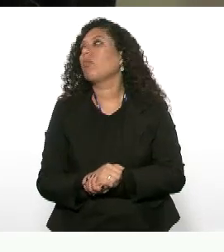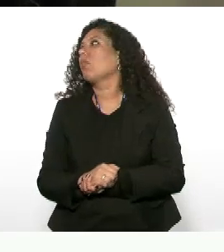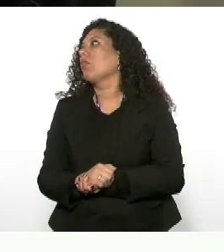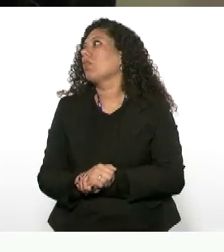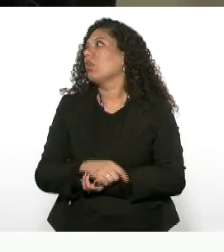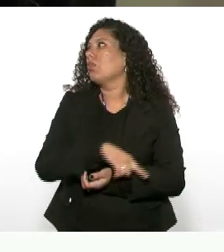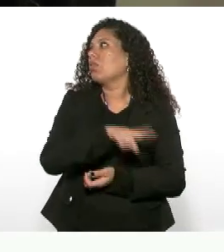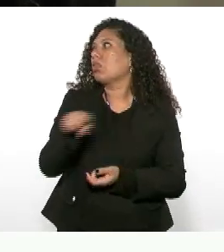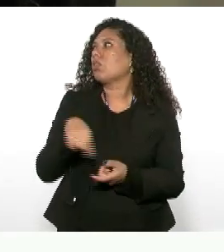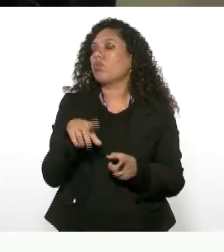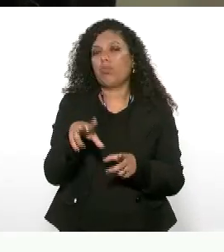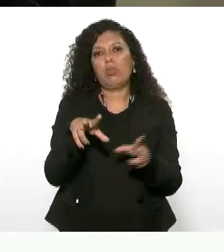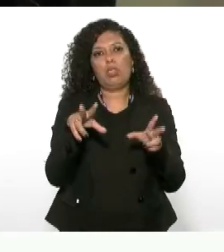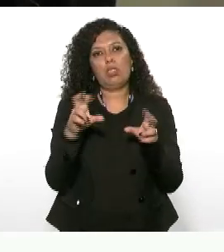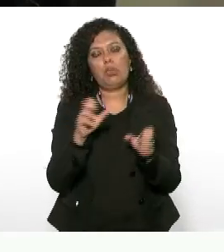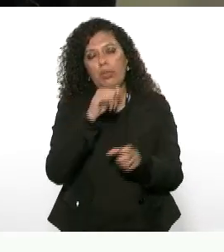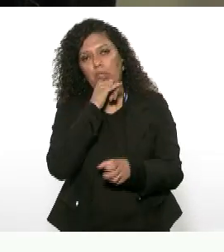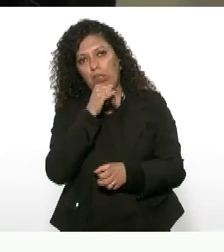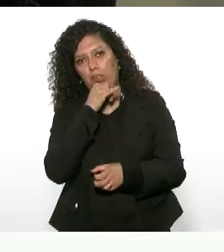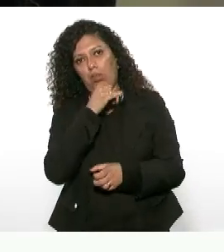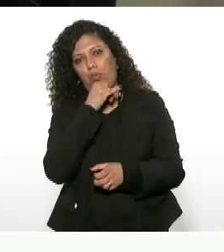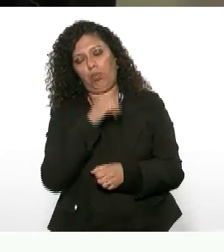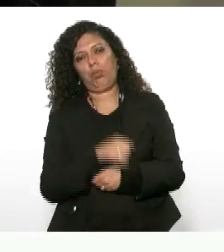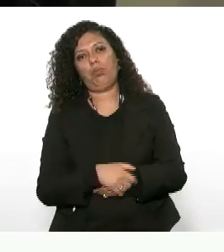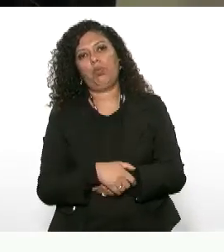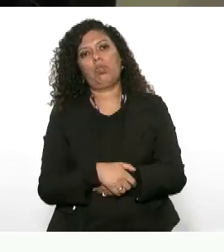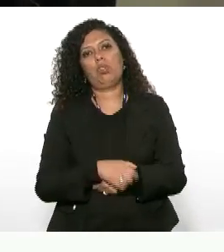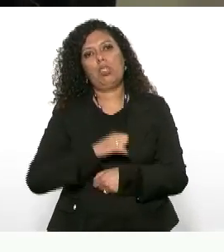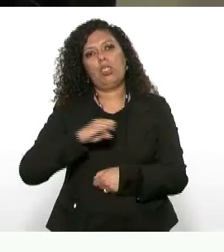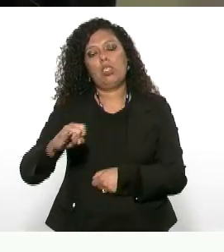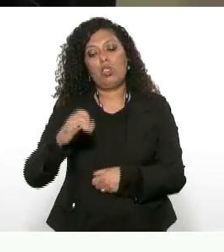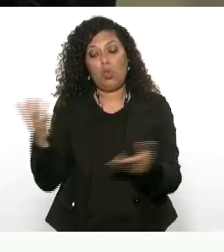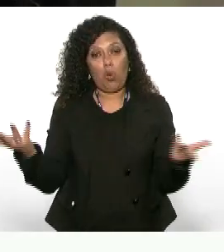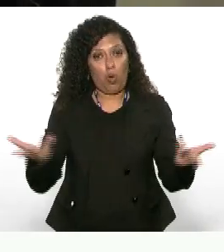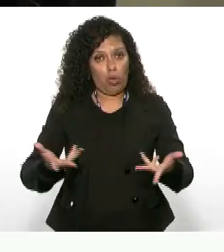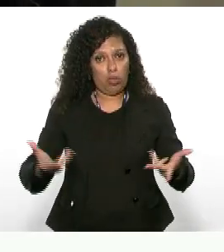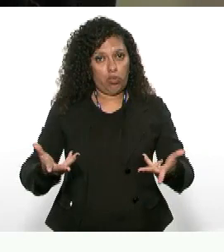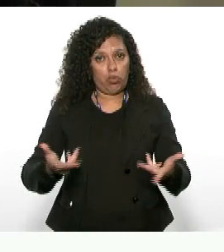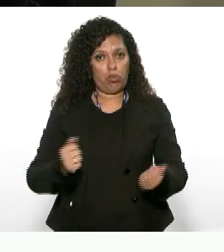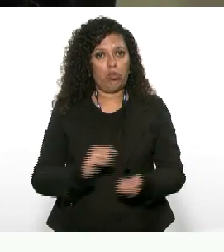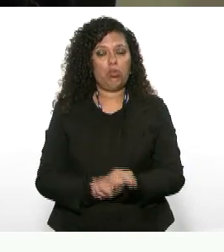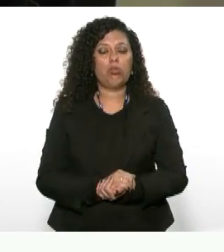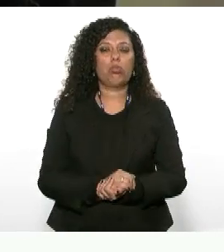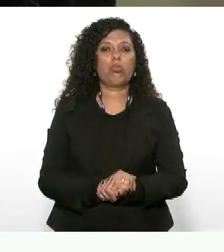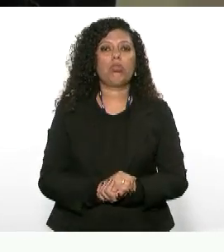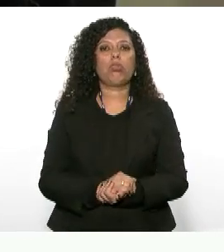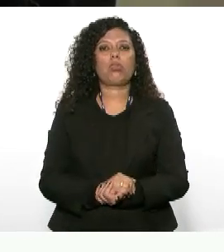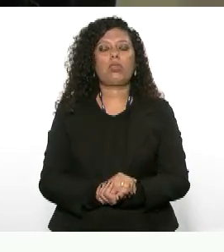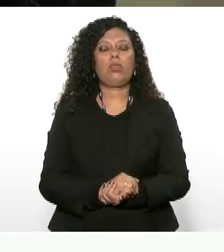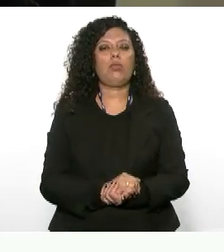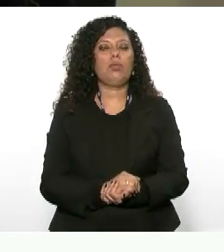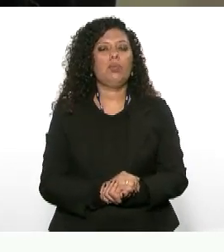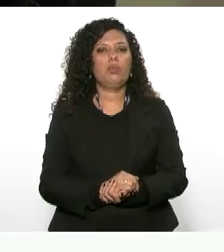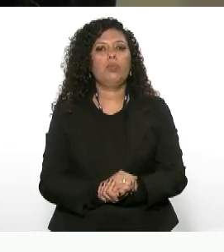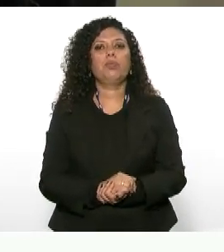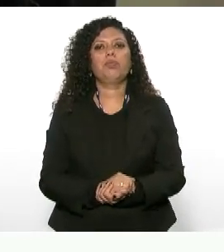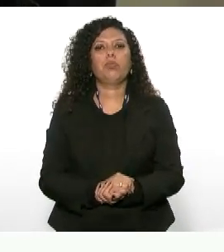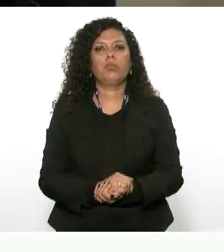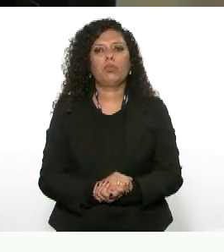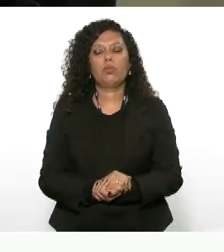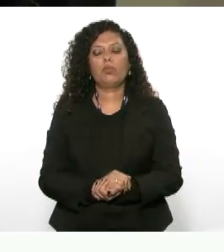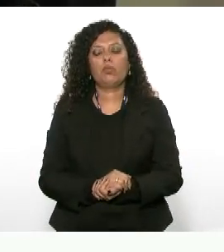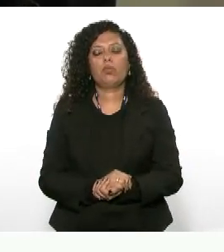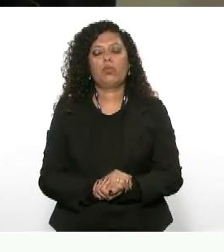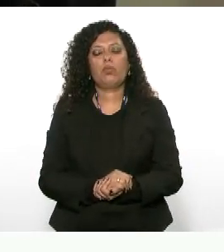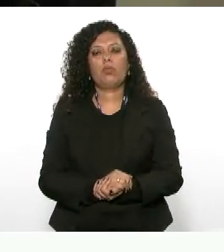uma ideia, se ficasse valendo hoje, ou se fosse colocar em